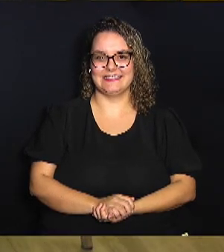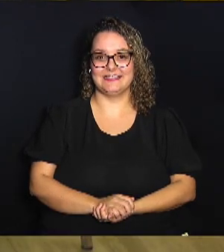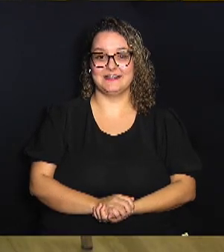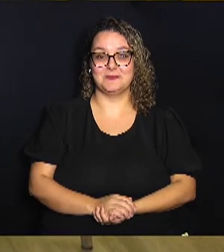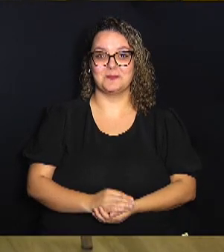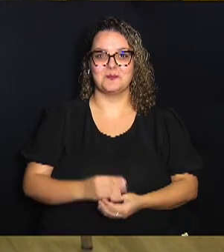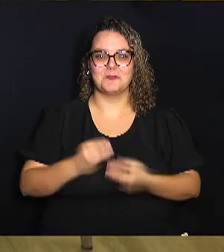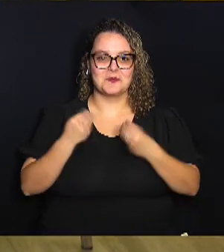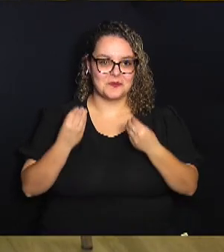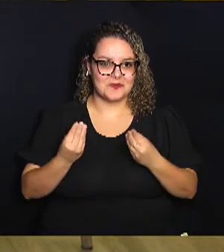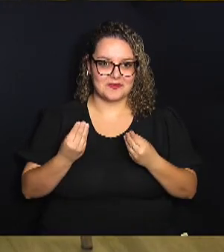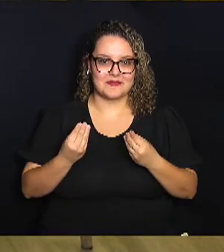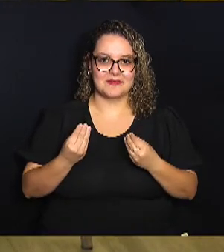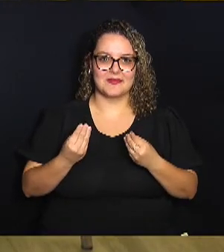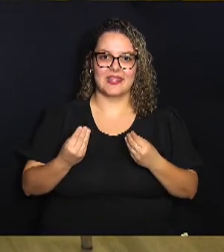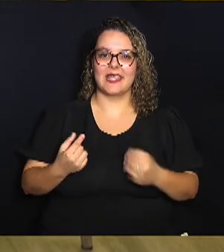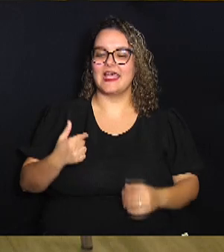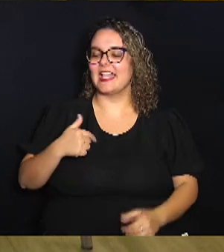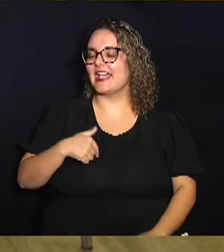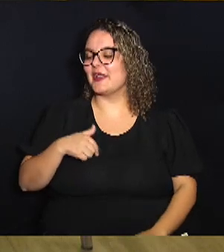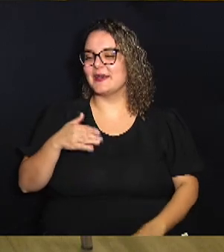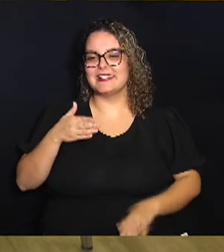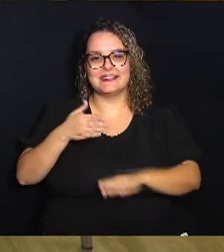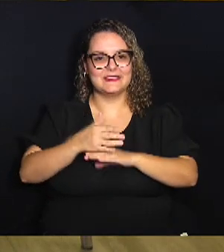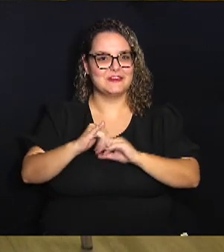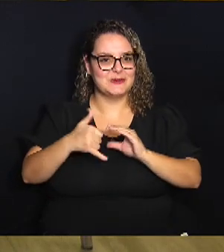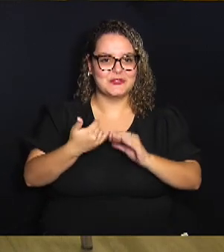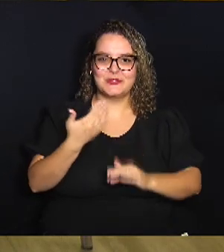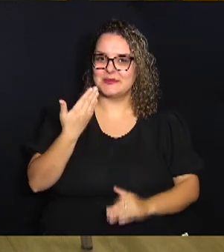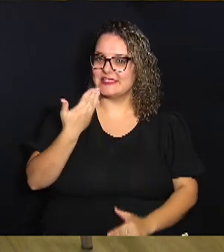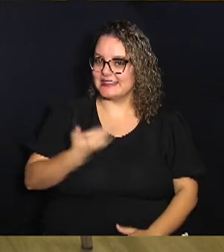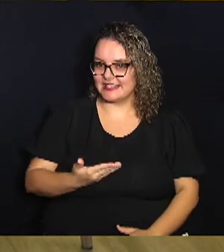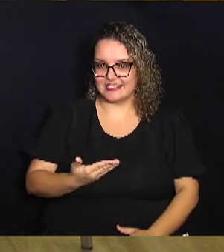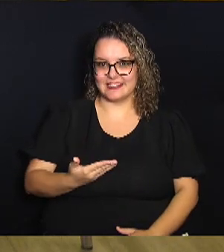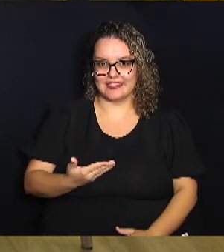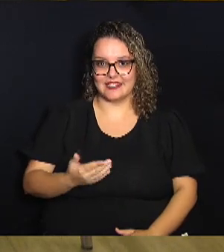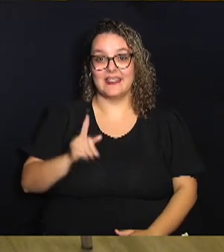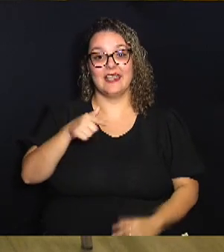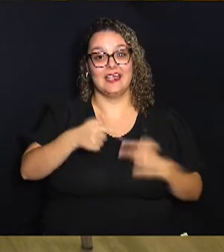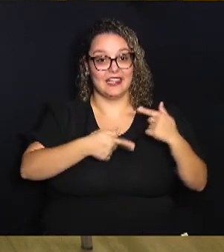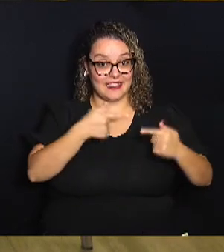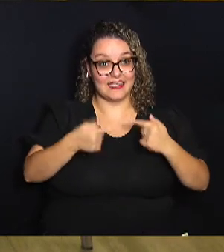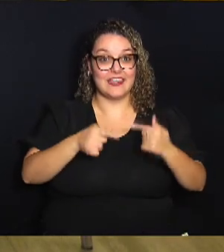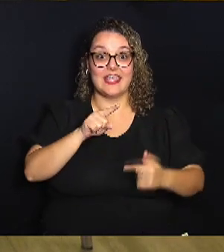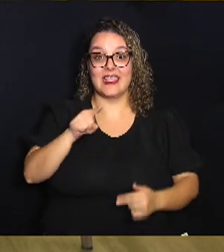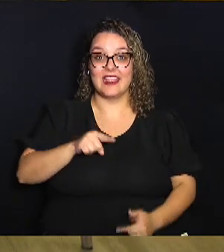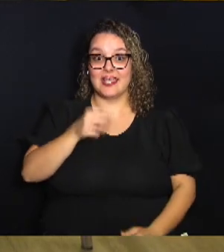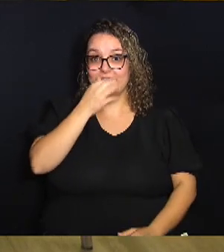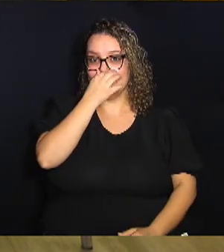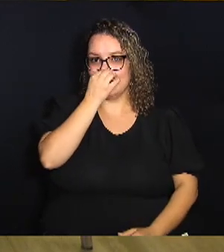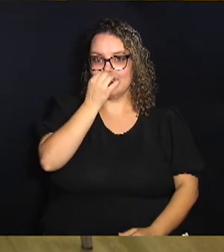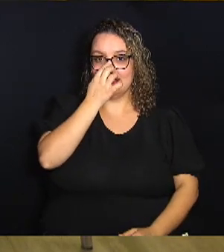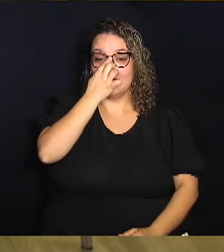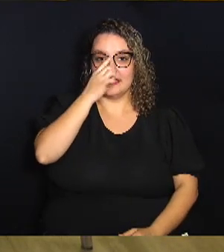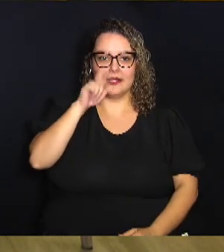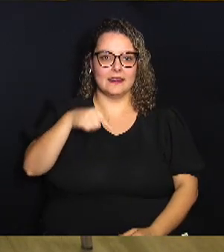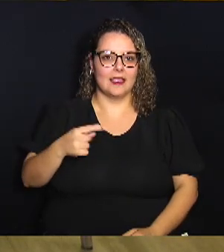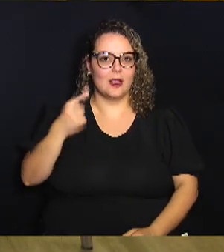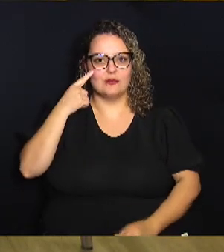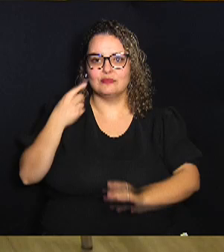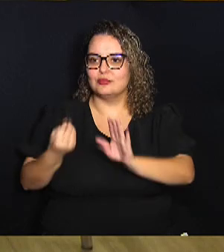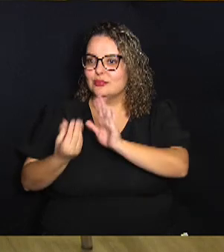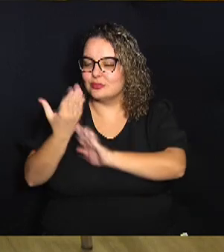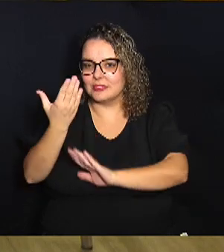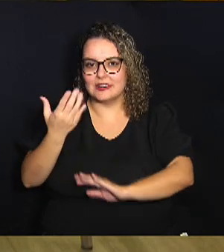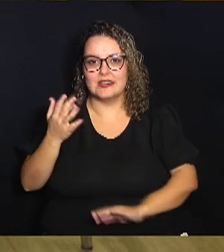Gente, o Mori, eu entrei lá no YouTube dele, ele é da geração Z e ele é muito criativo